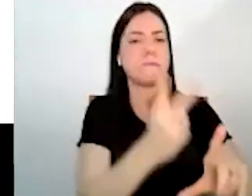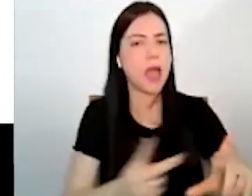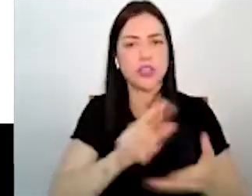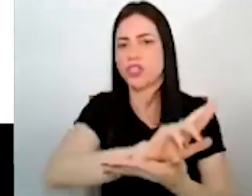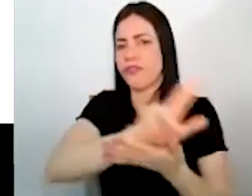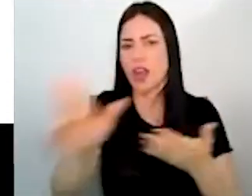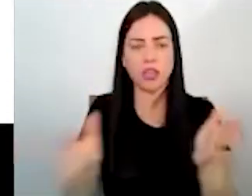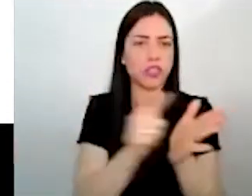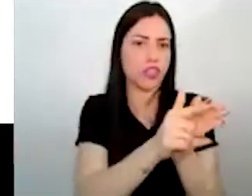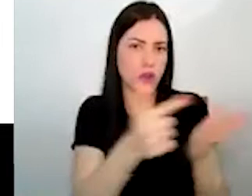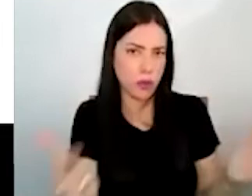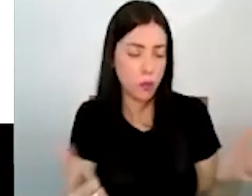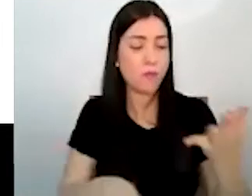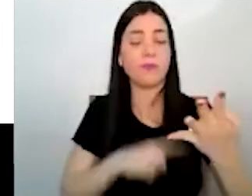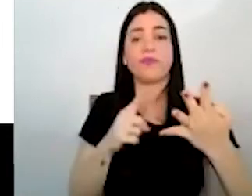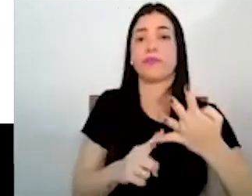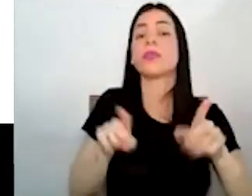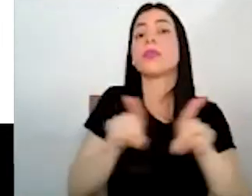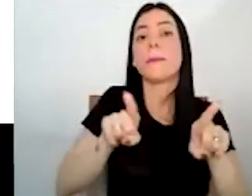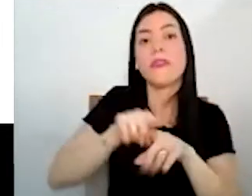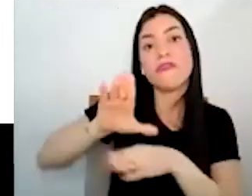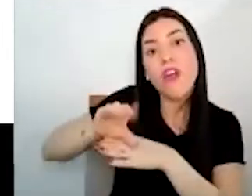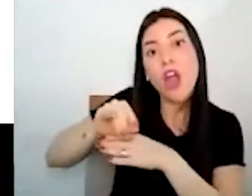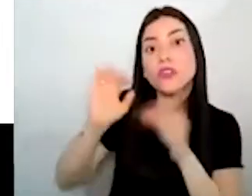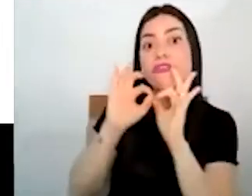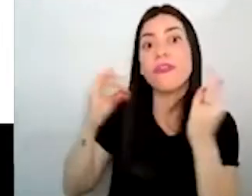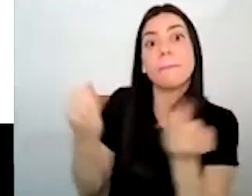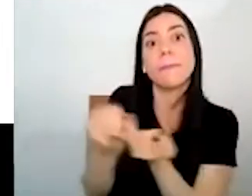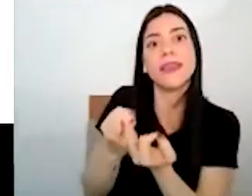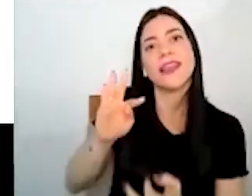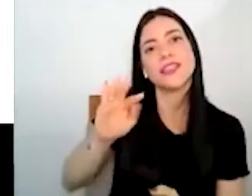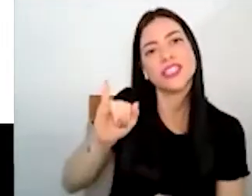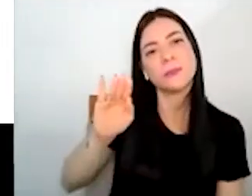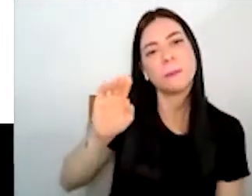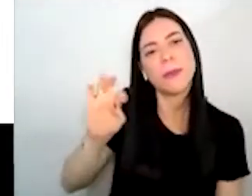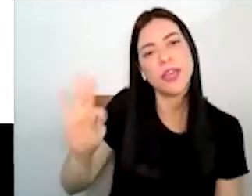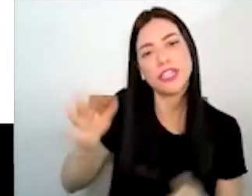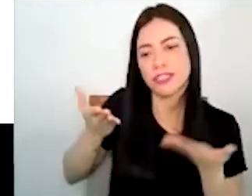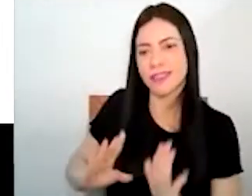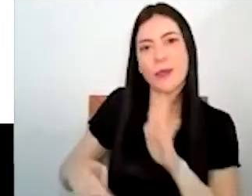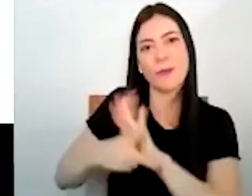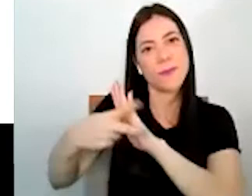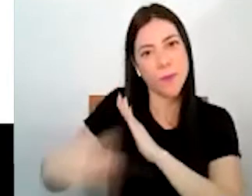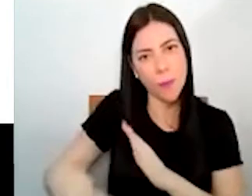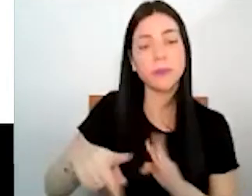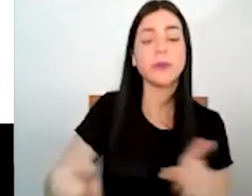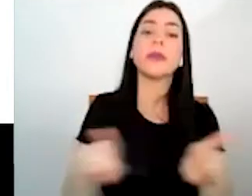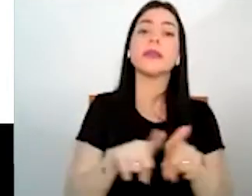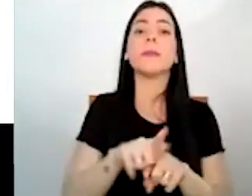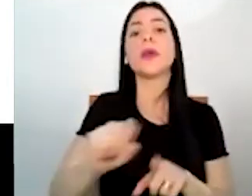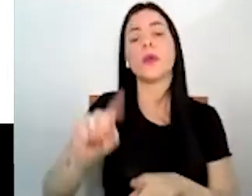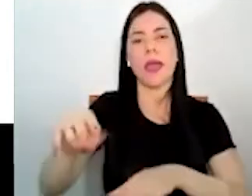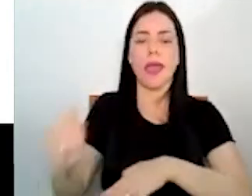fotografia de famílias tibetanas, um mapa que mostrava a distância entre o Rio de Janeiro e Lhasa, que seria a